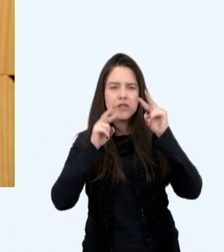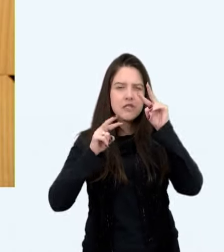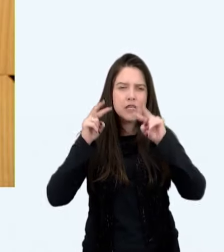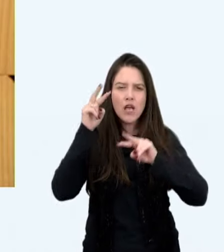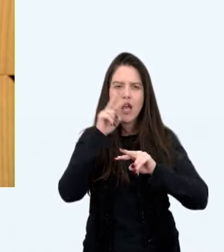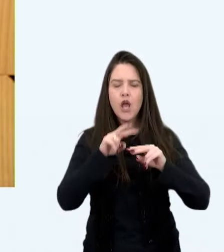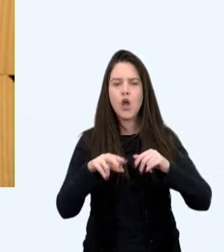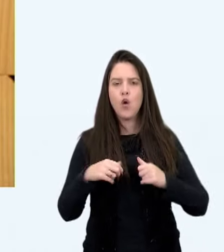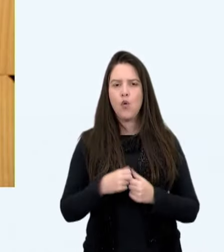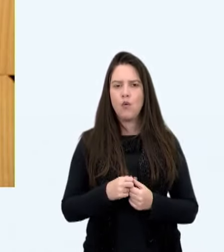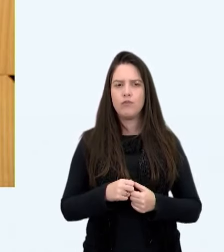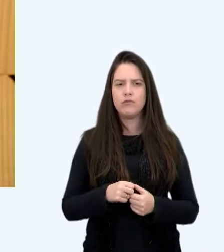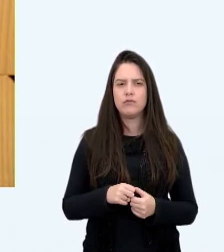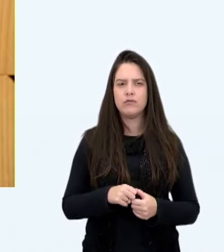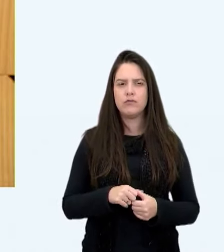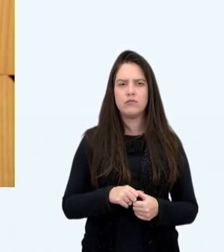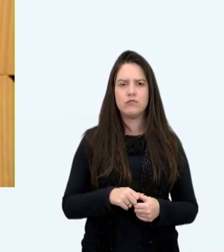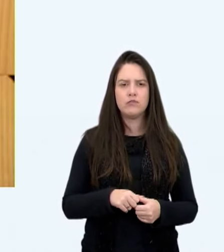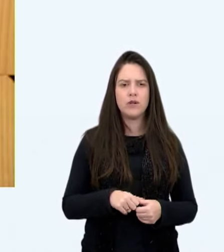alterações